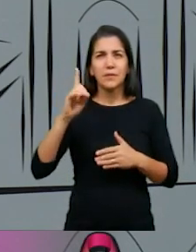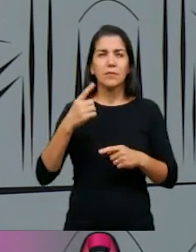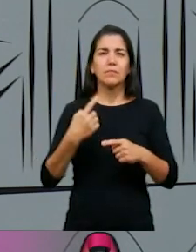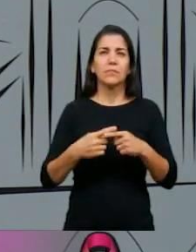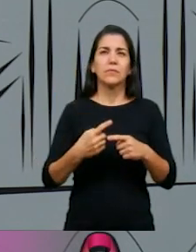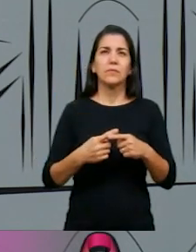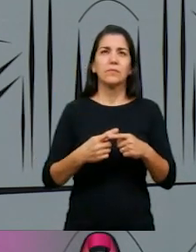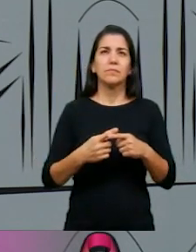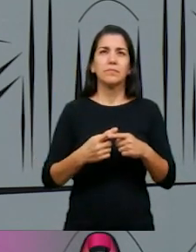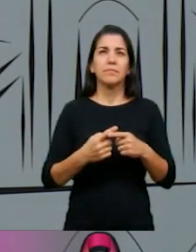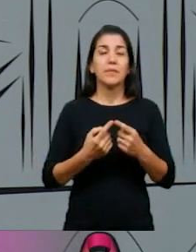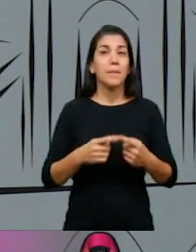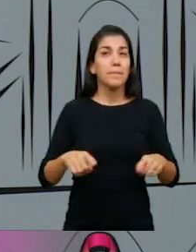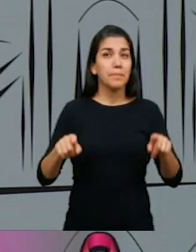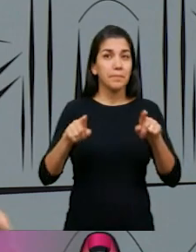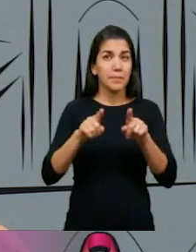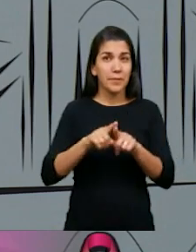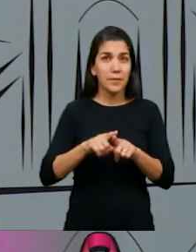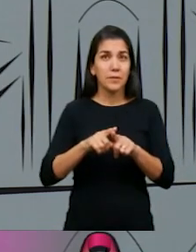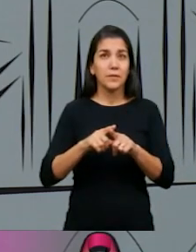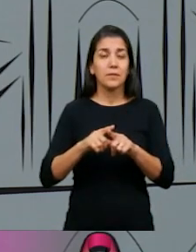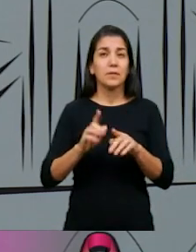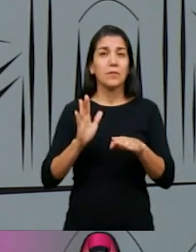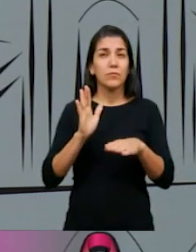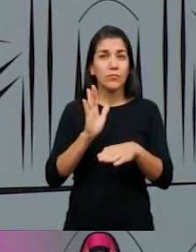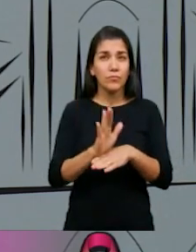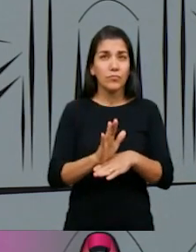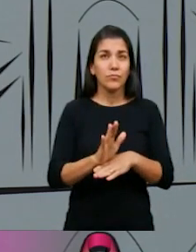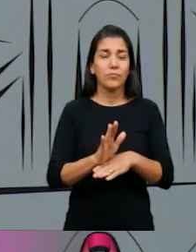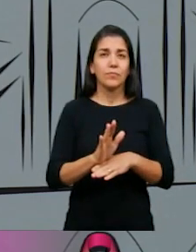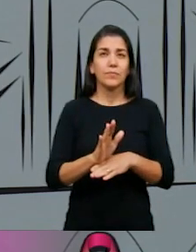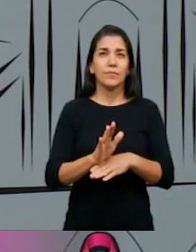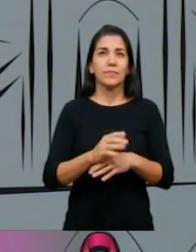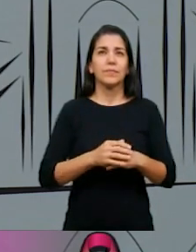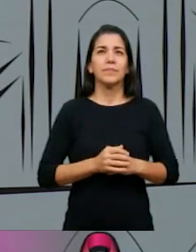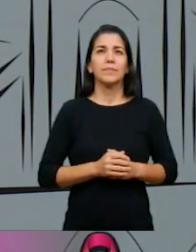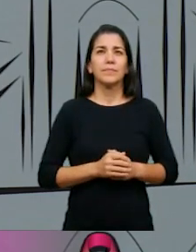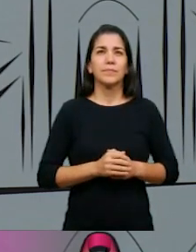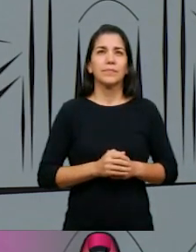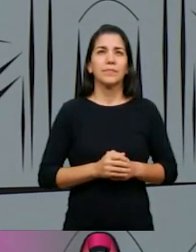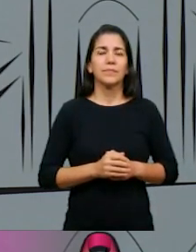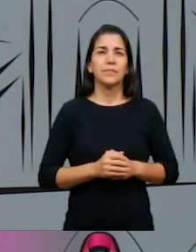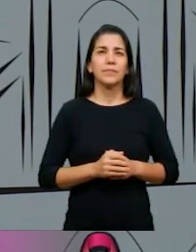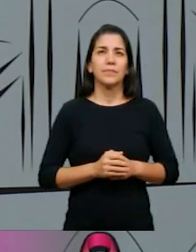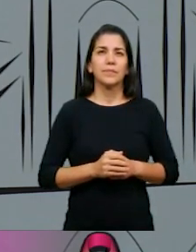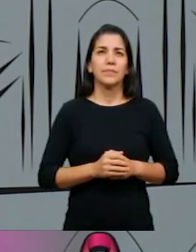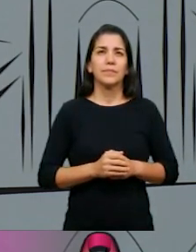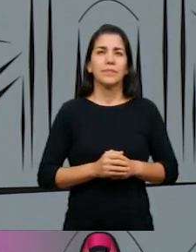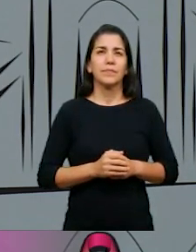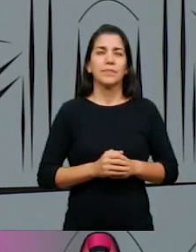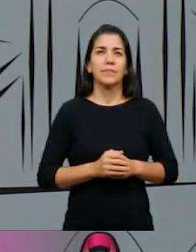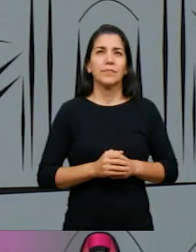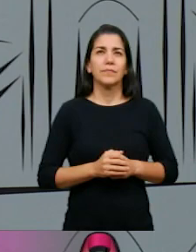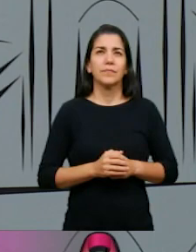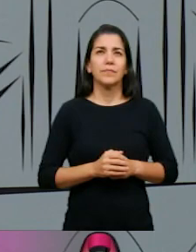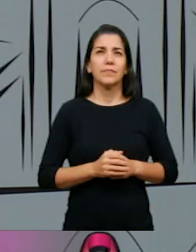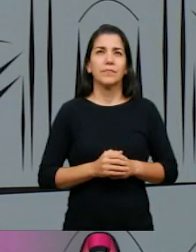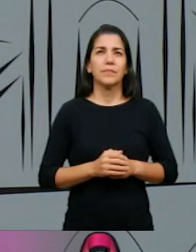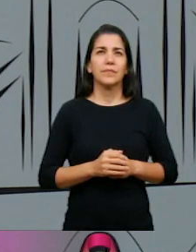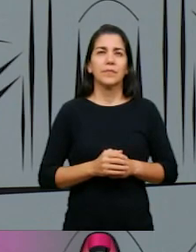conquistar parceiros e a gente bate na porta e consegue alguma coisa. Então, eu quero falar, quero